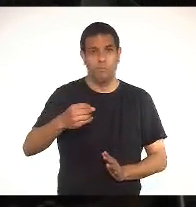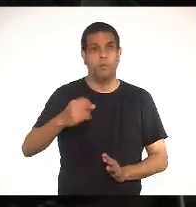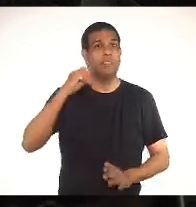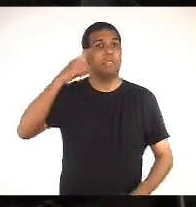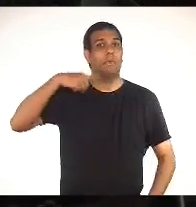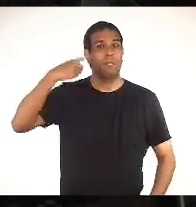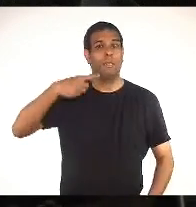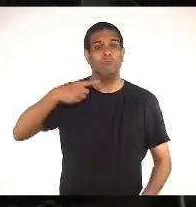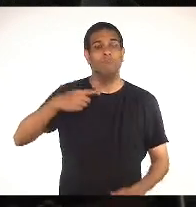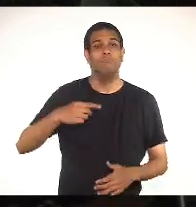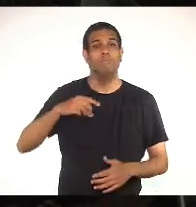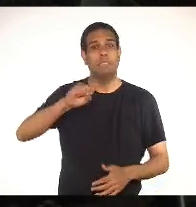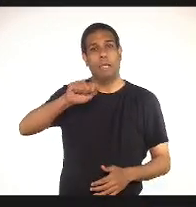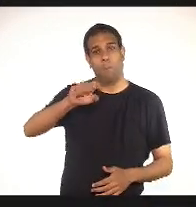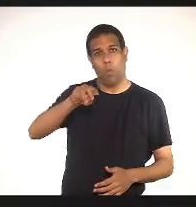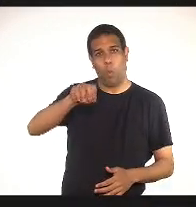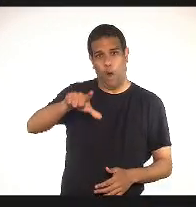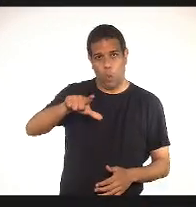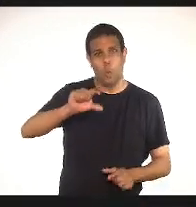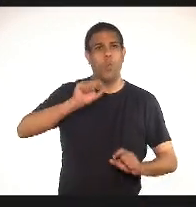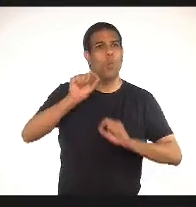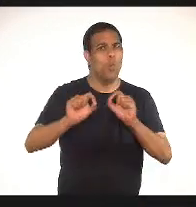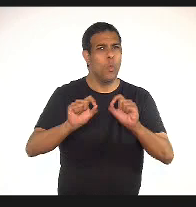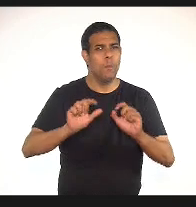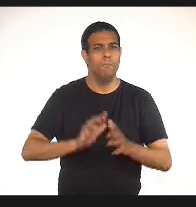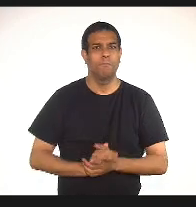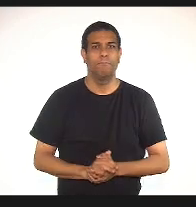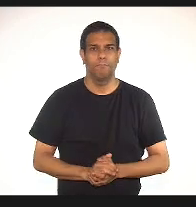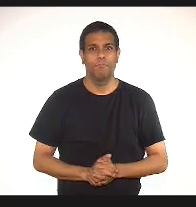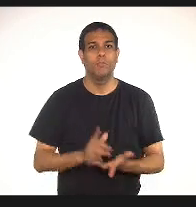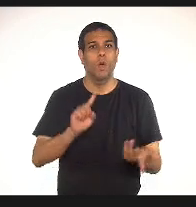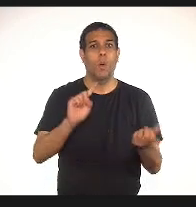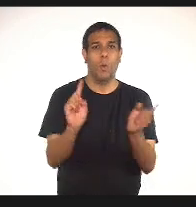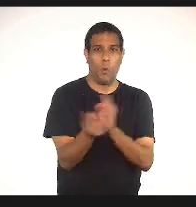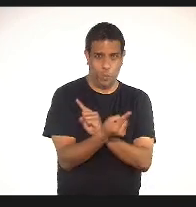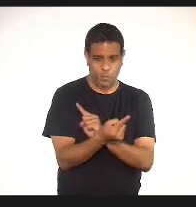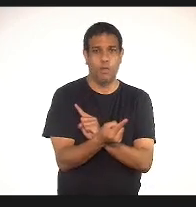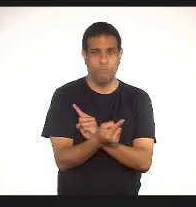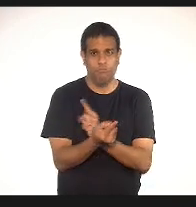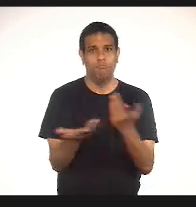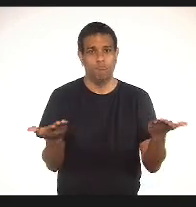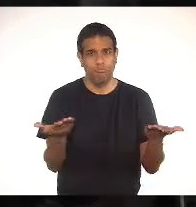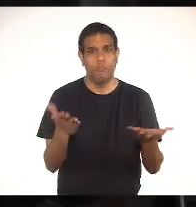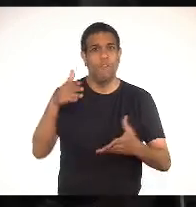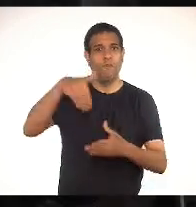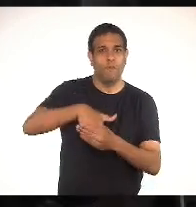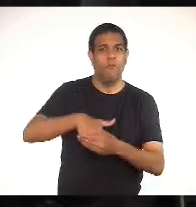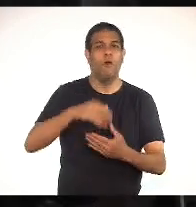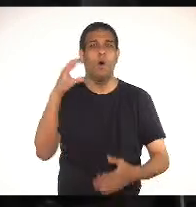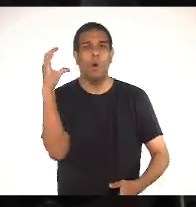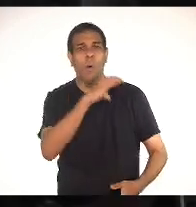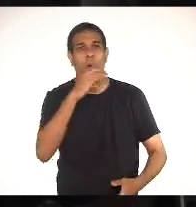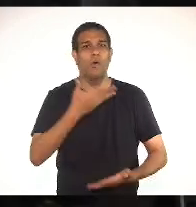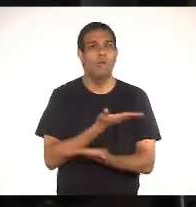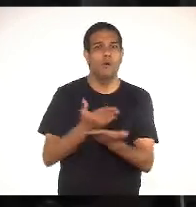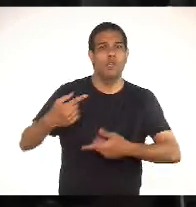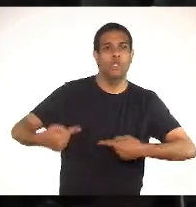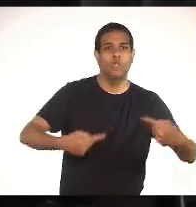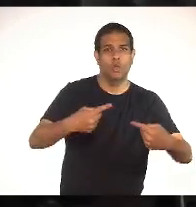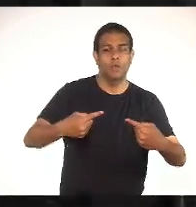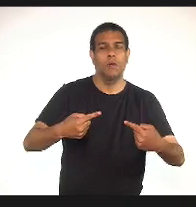Presidente, contrário. Voto contrário, tá, presidente? Contrário, Alexandre Freitas. Em regime de urgência, em discussão